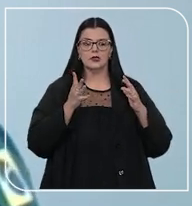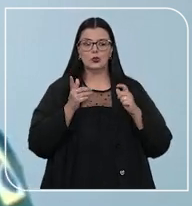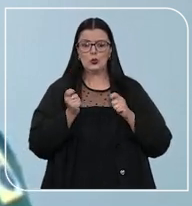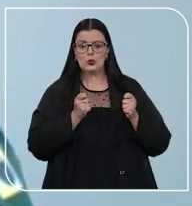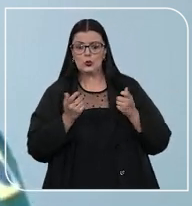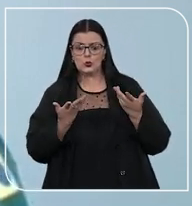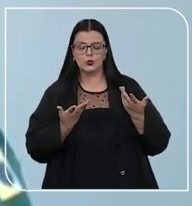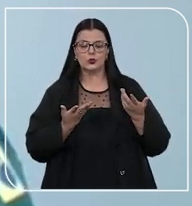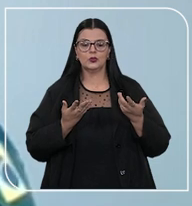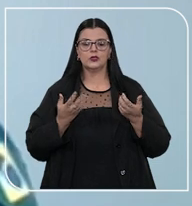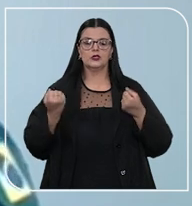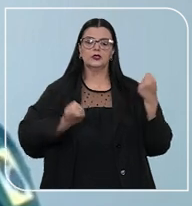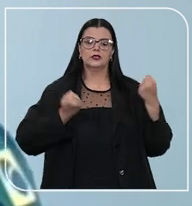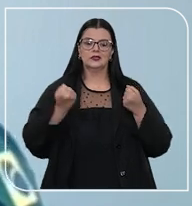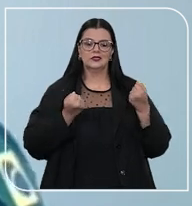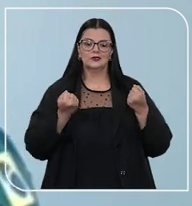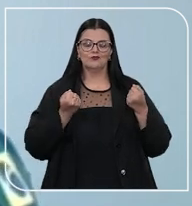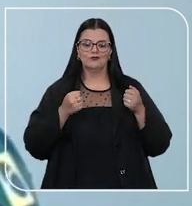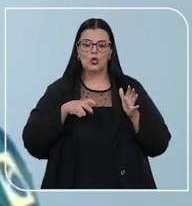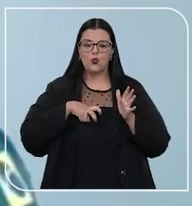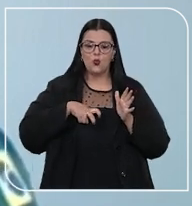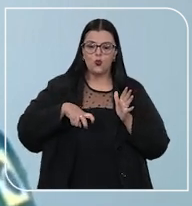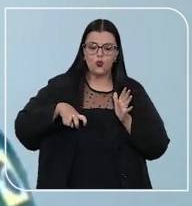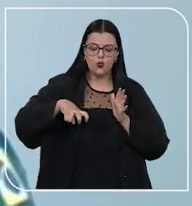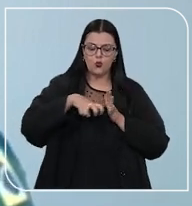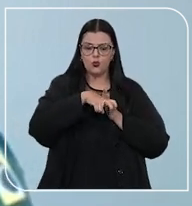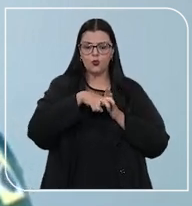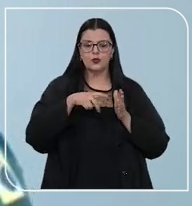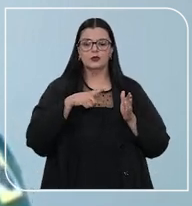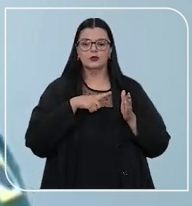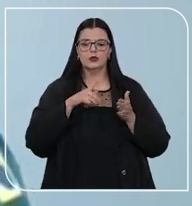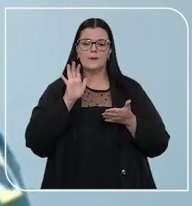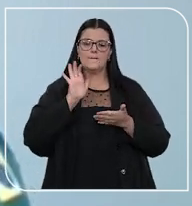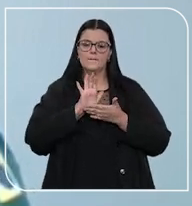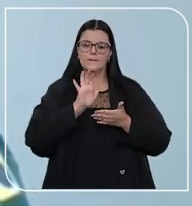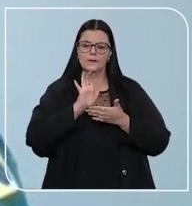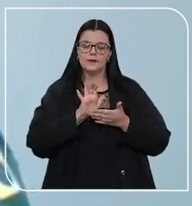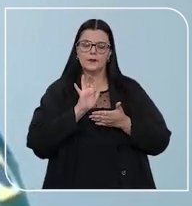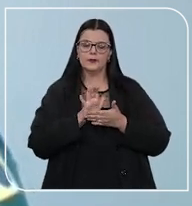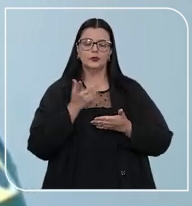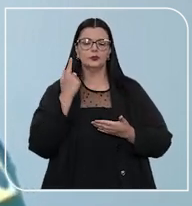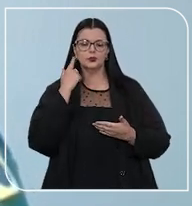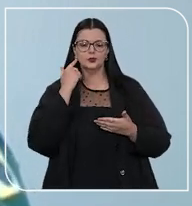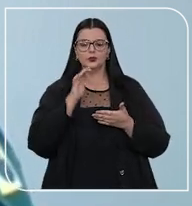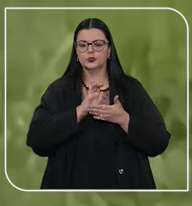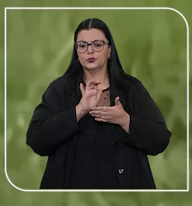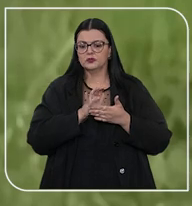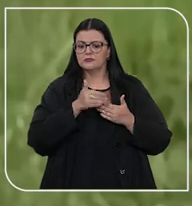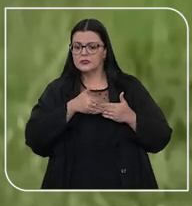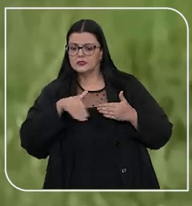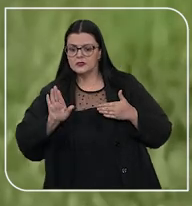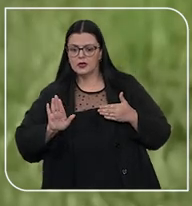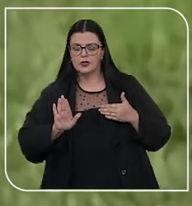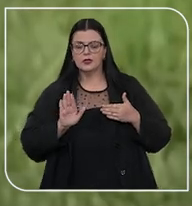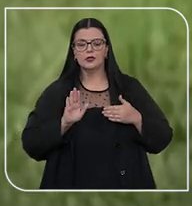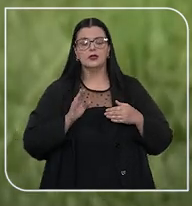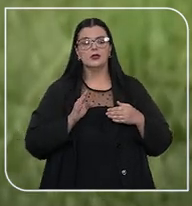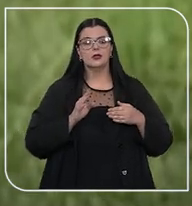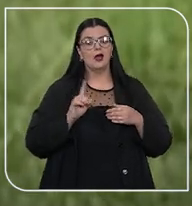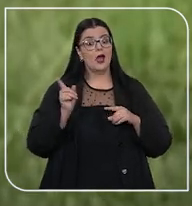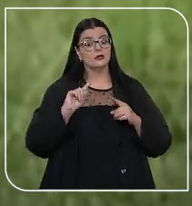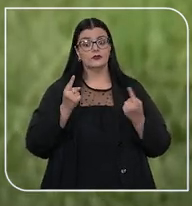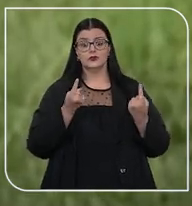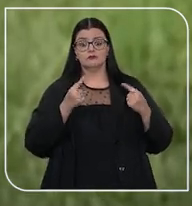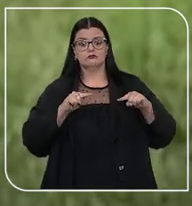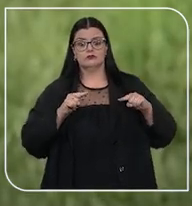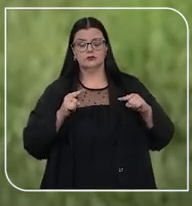o controle do veículo, né? Ou muitas vezes passar próximo ao animal e tentar buzinar para que ele saia, mas isso muitas